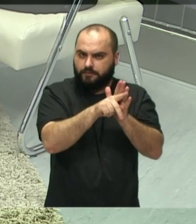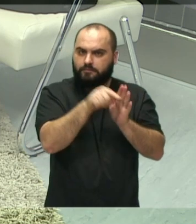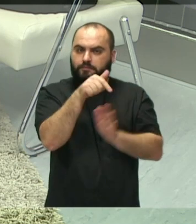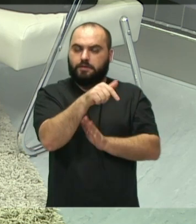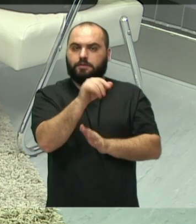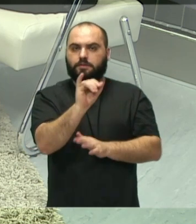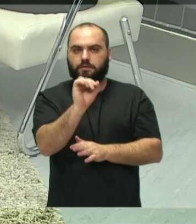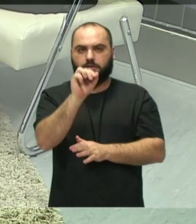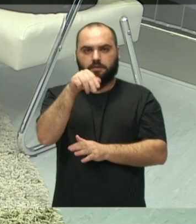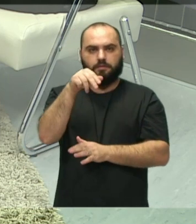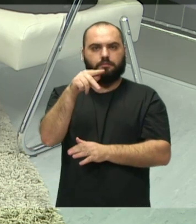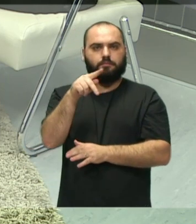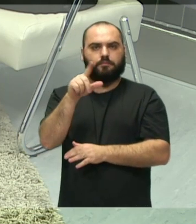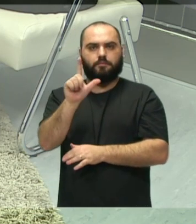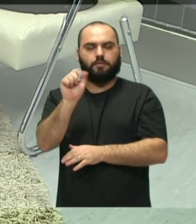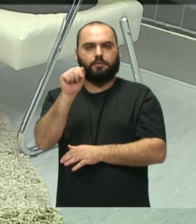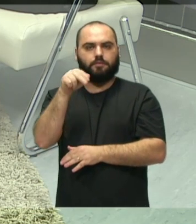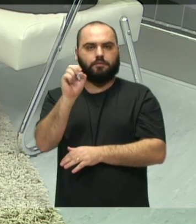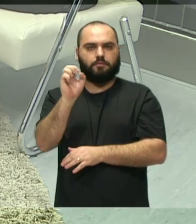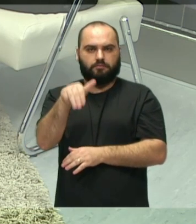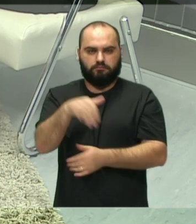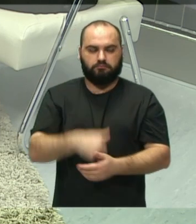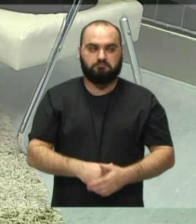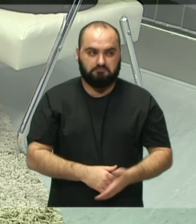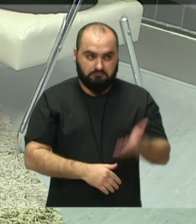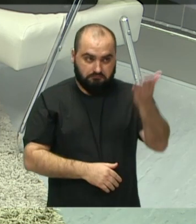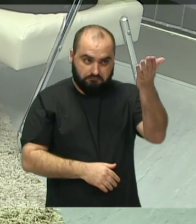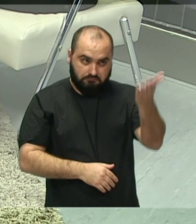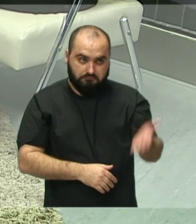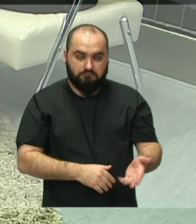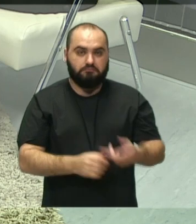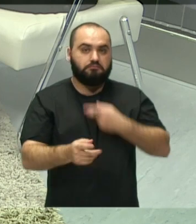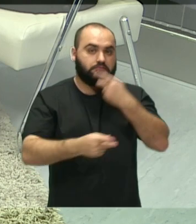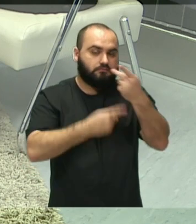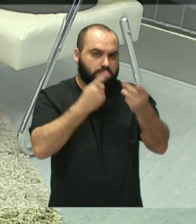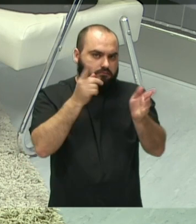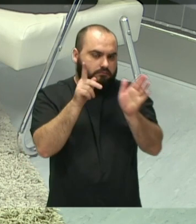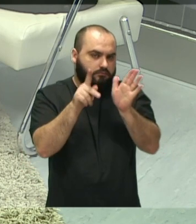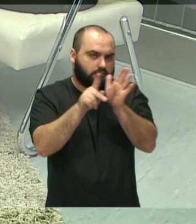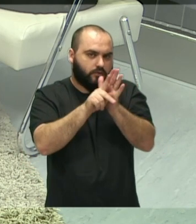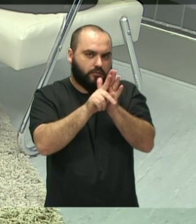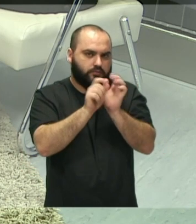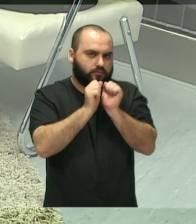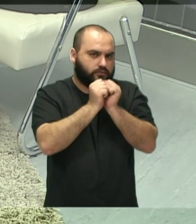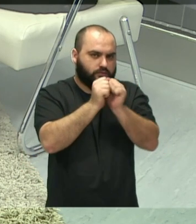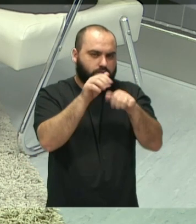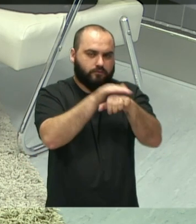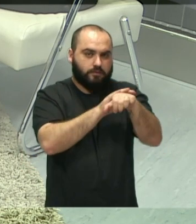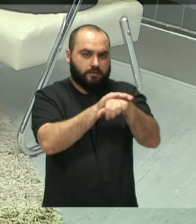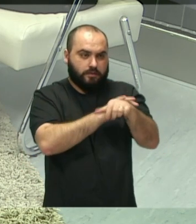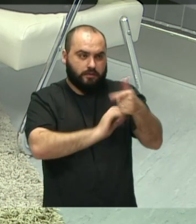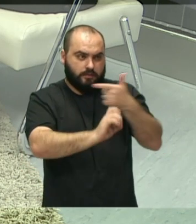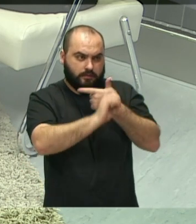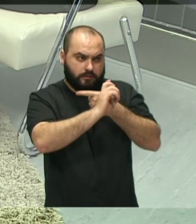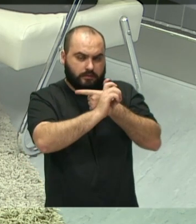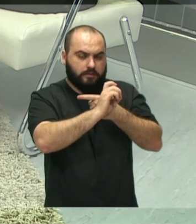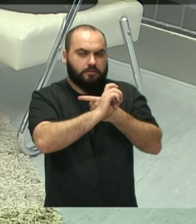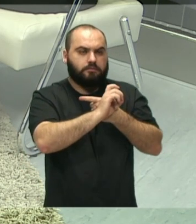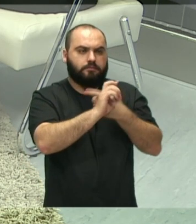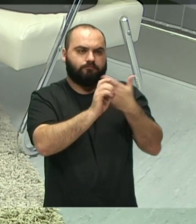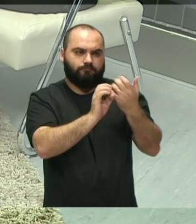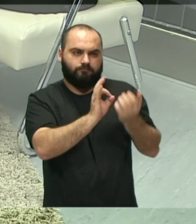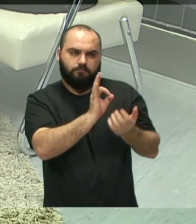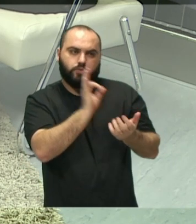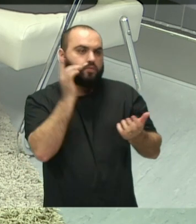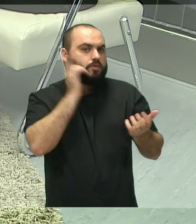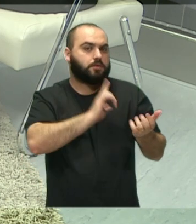contraceptivo, que a senhora está dialogando com o Poder Executivo para poder ser implantado aqui no município. Mas como que surgiu essa demanda,